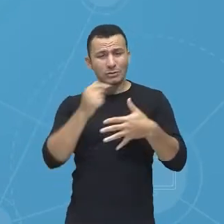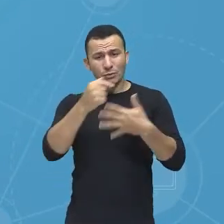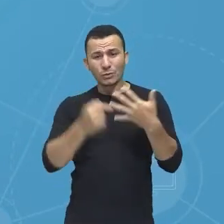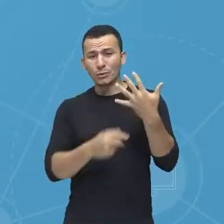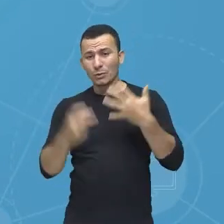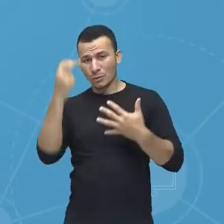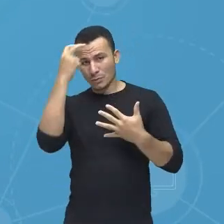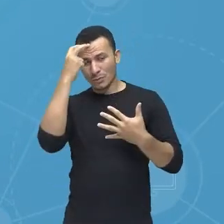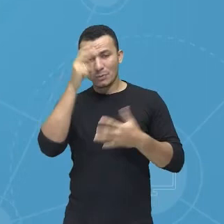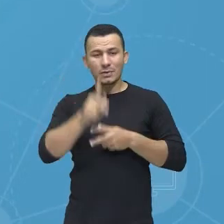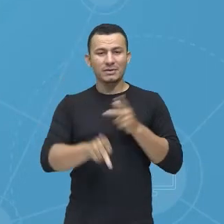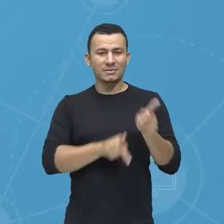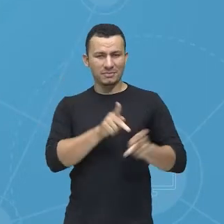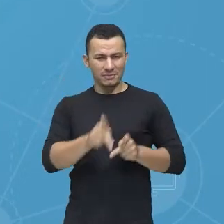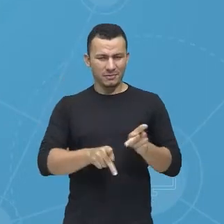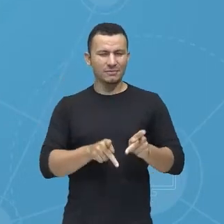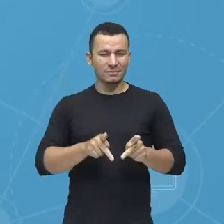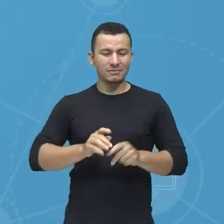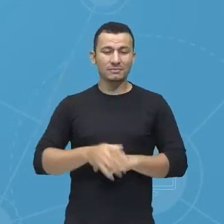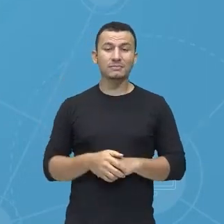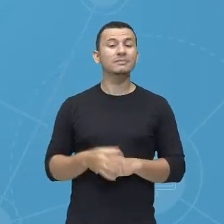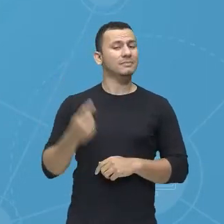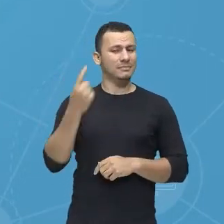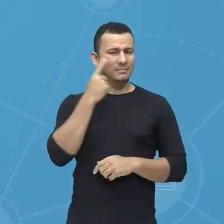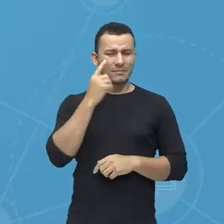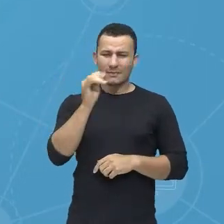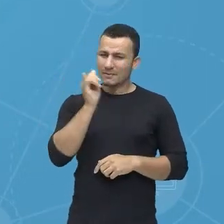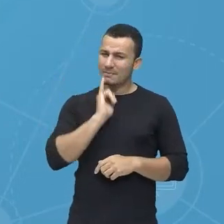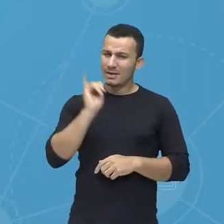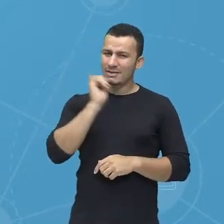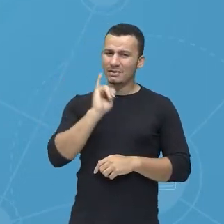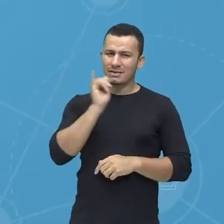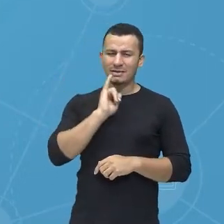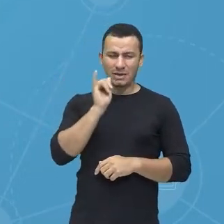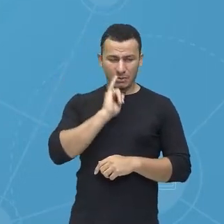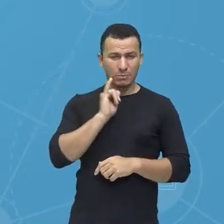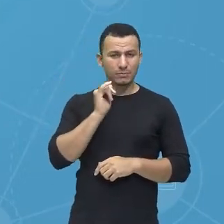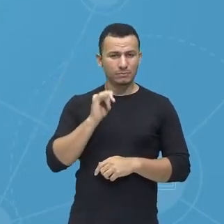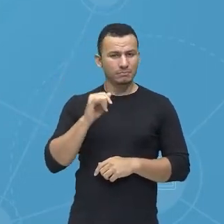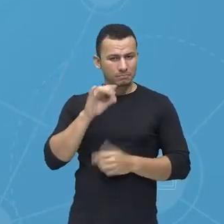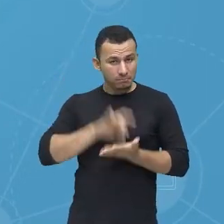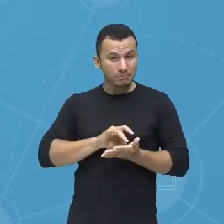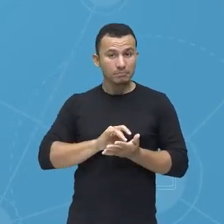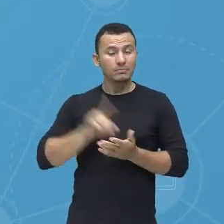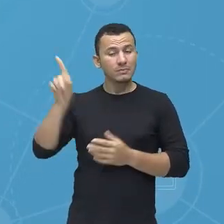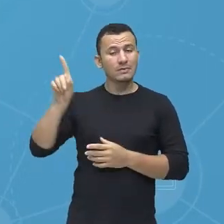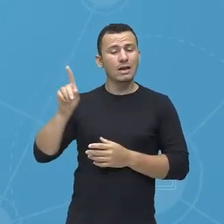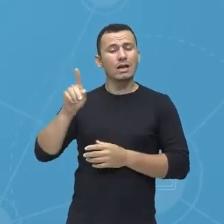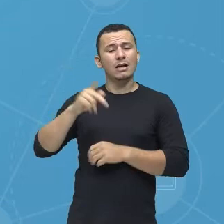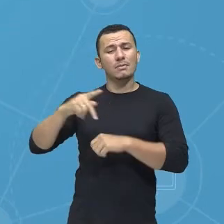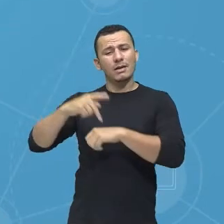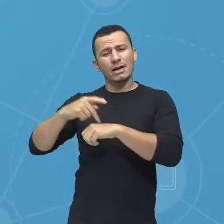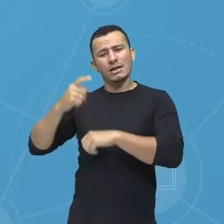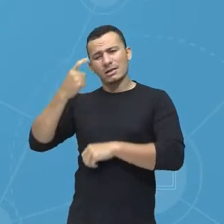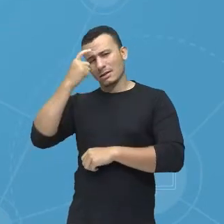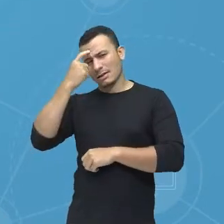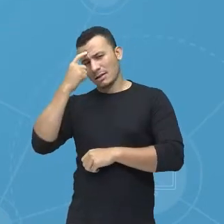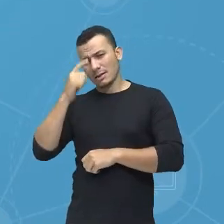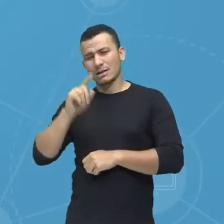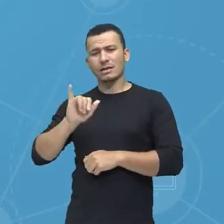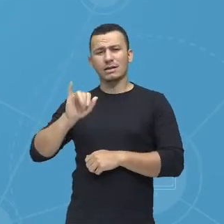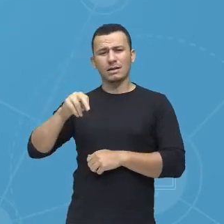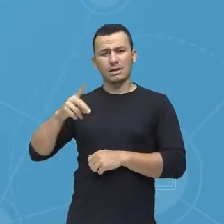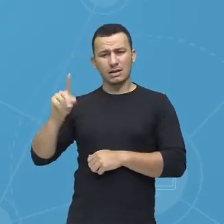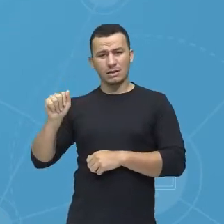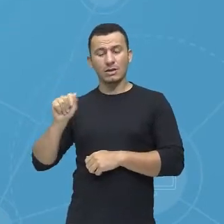de um povo. Vamos pegar aí um exemplo bem concreto lá na Índia dos povos que